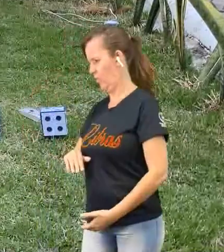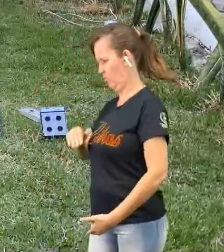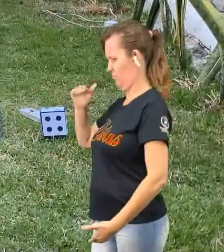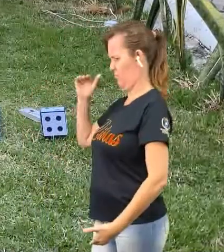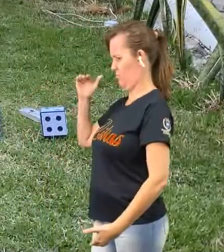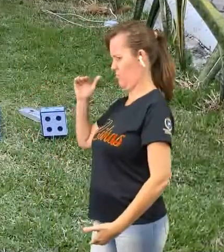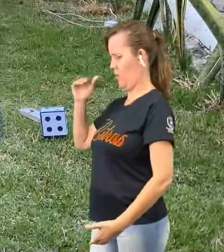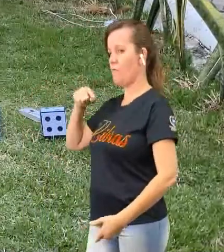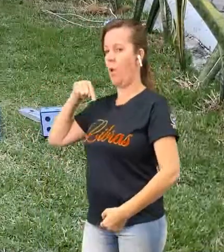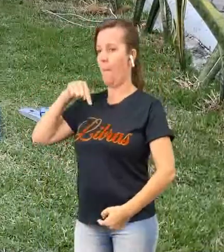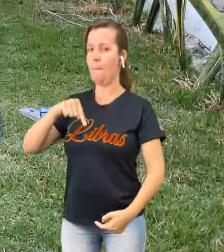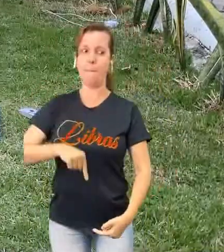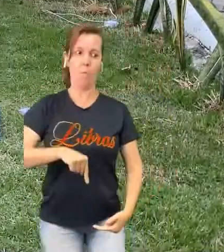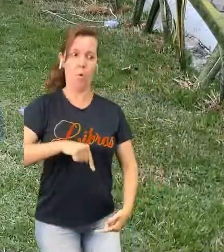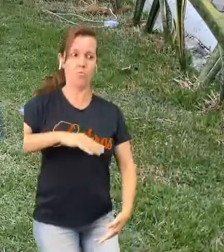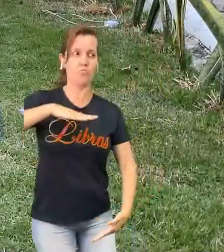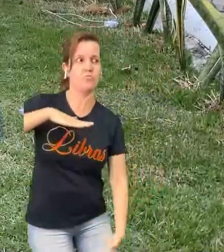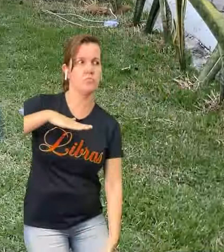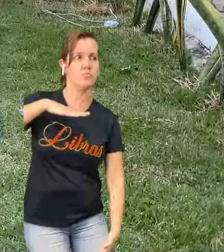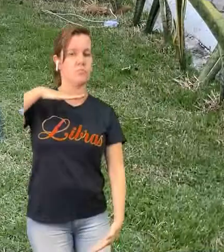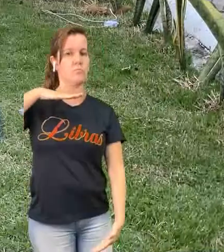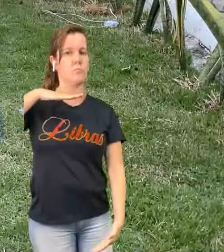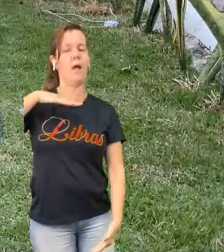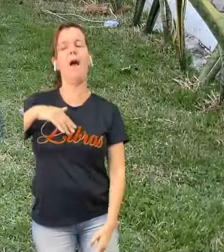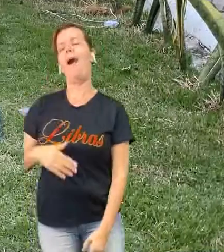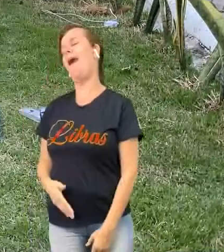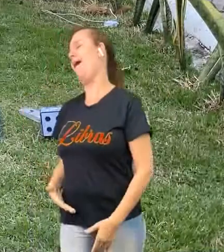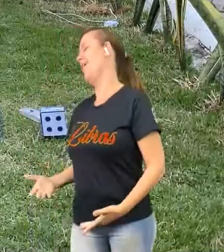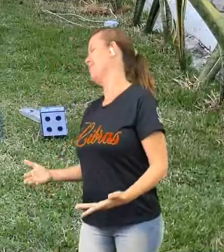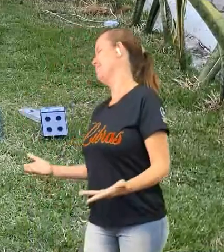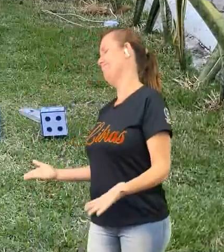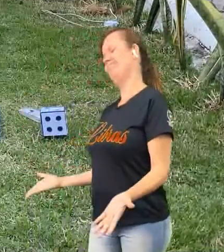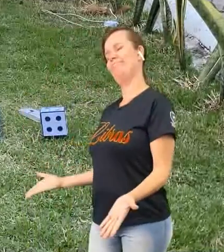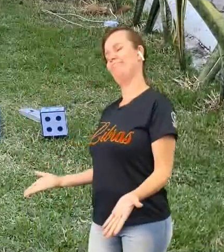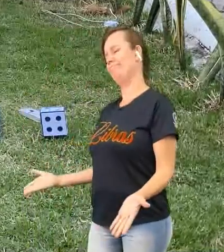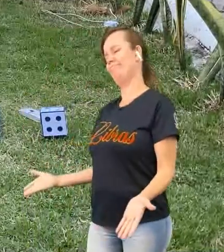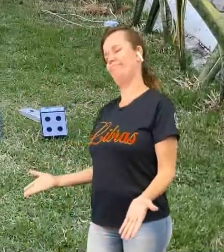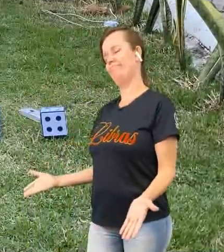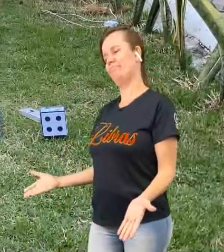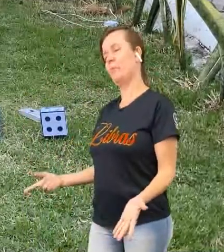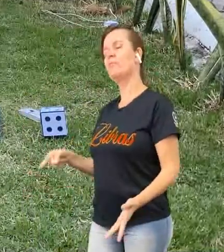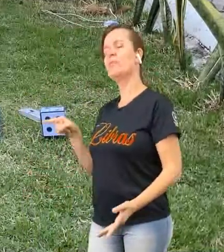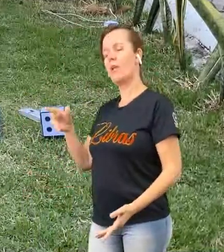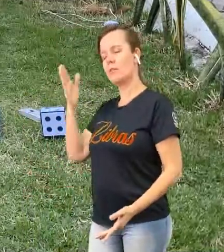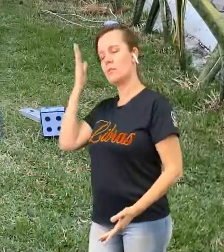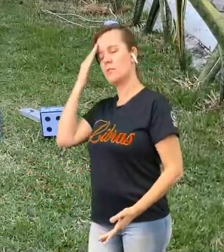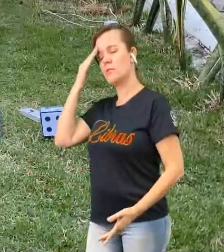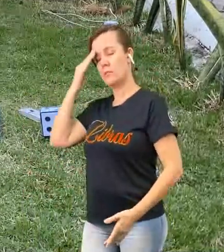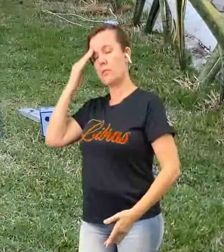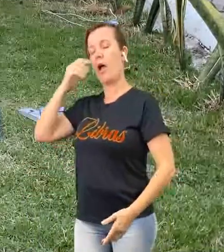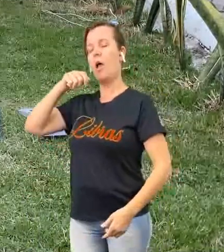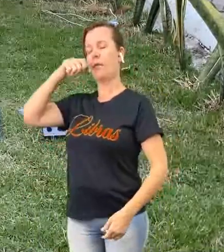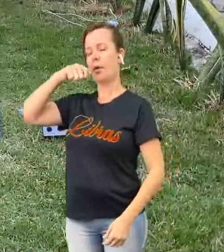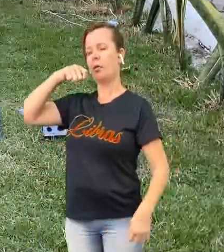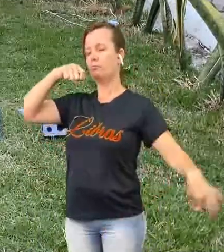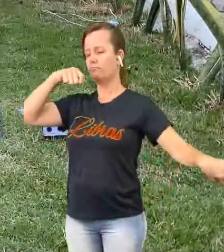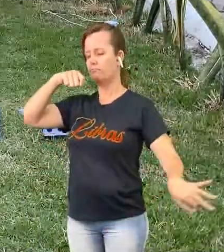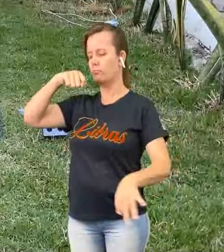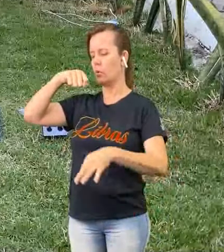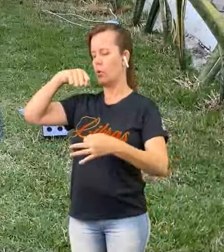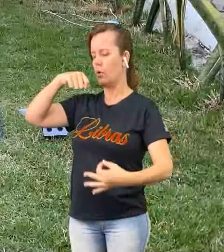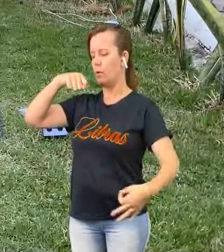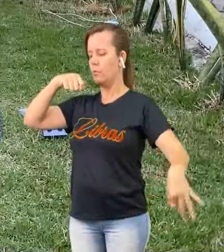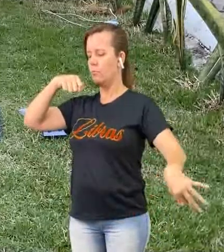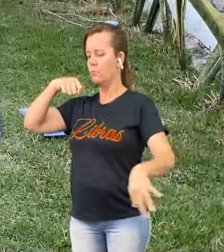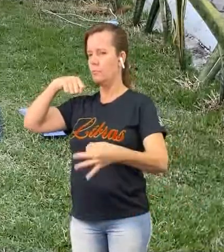tava apoiando ele no chão. Ah! É um que a gente toca assim? Isso